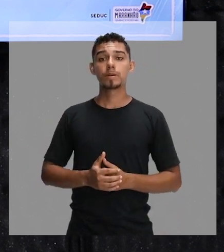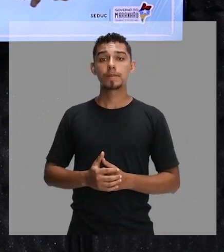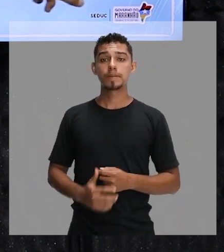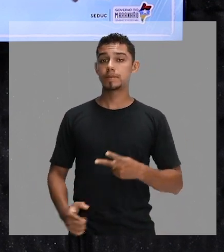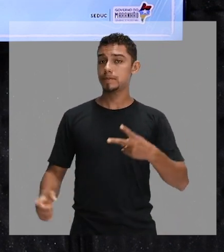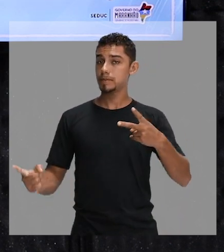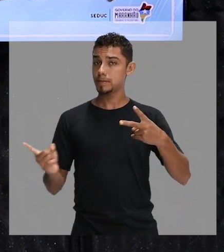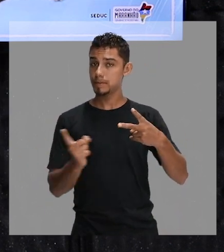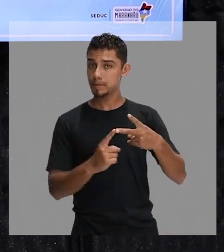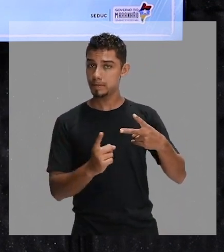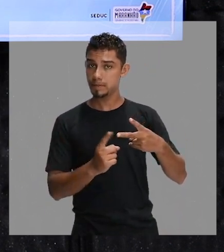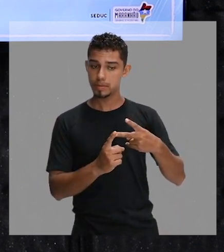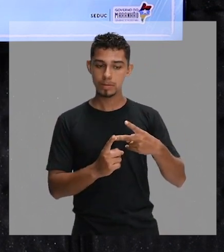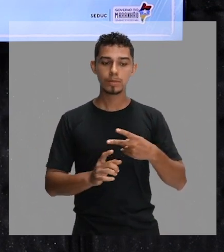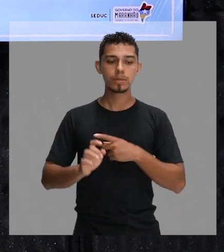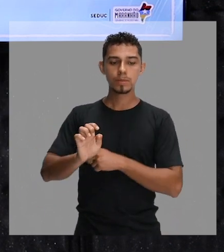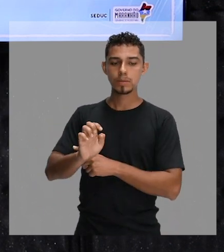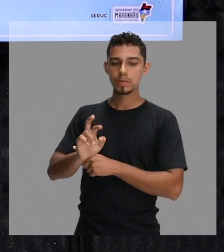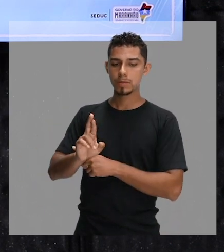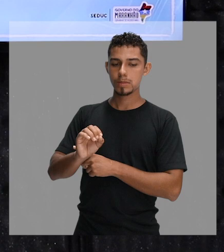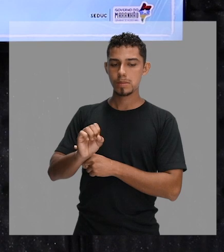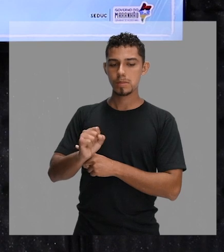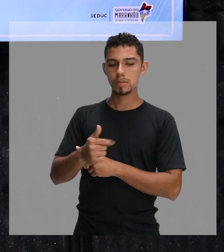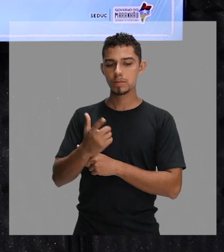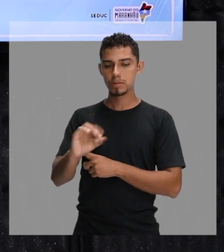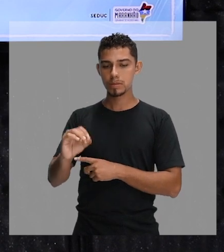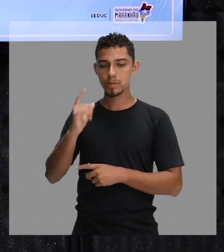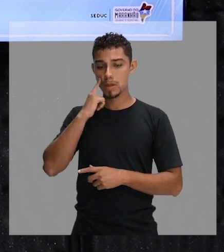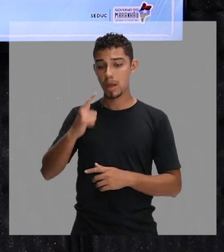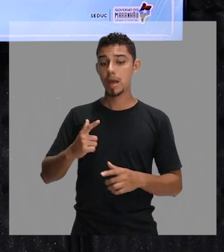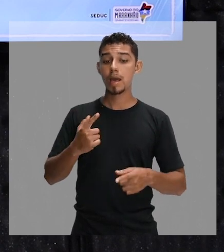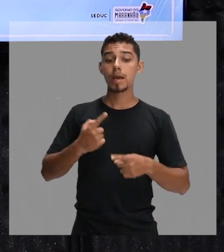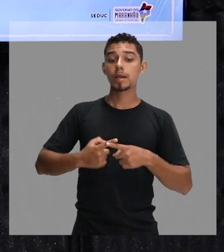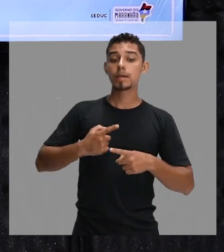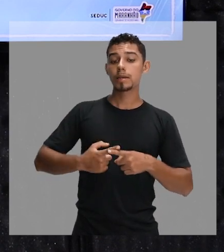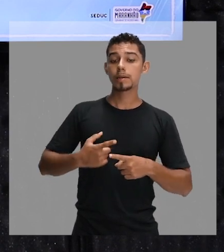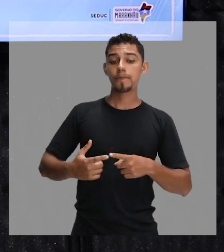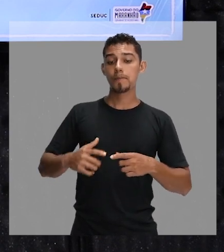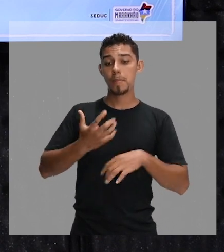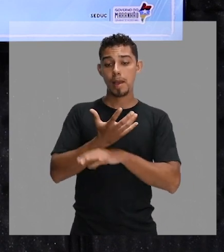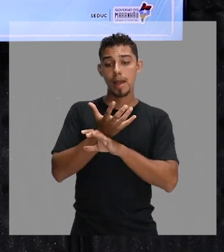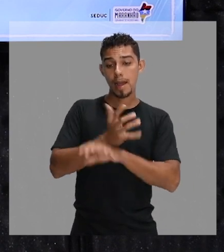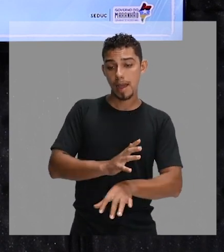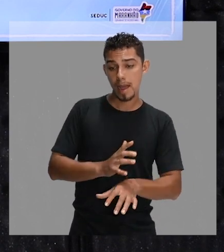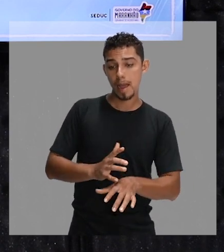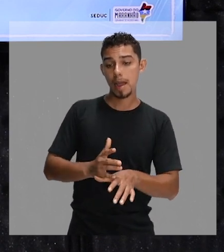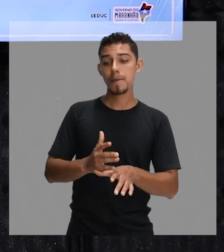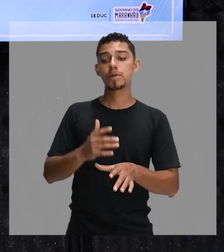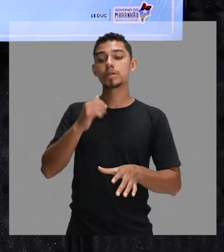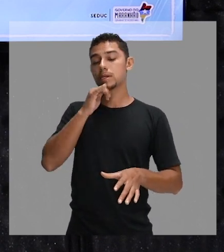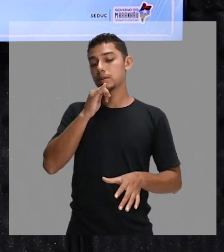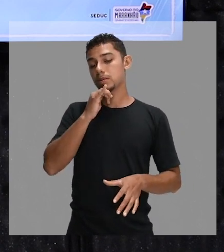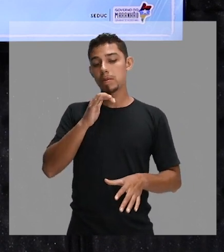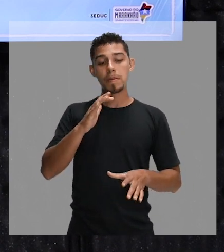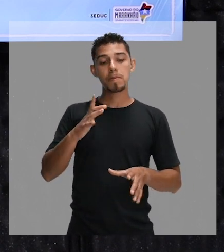quebra, transporte e deposição de sedimentos que compõem a crosta terrestre. O intemperismo,